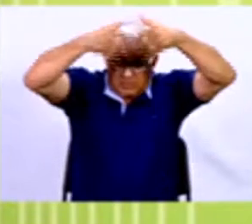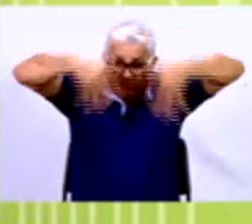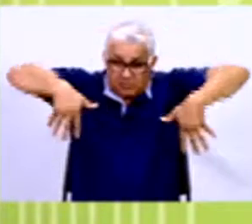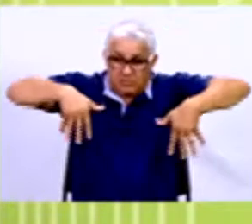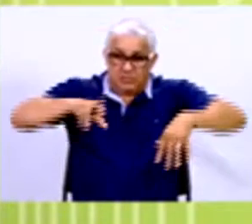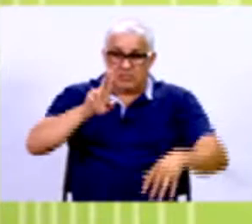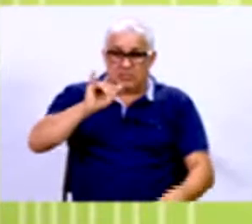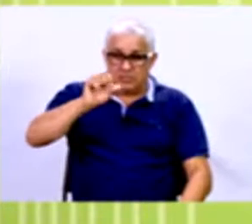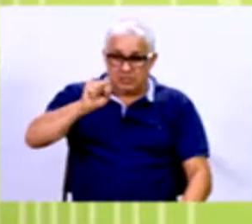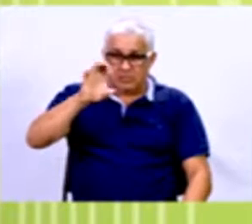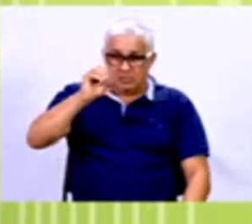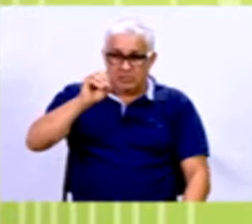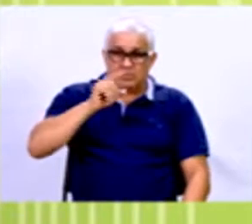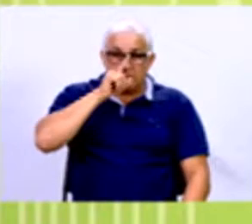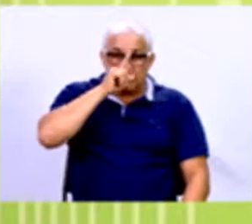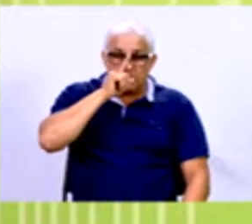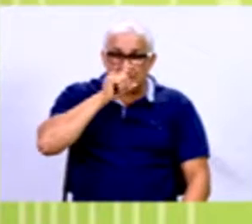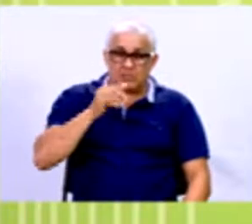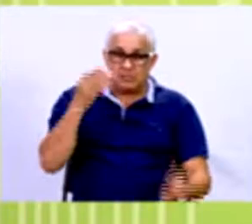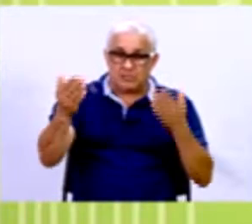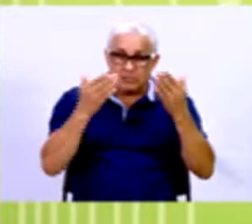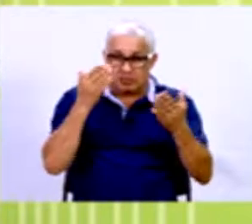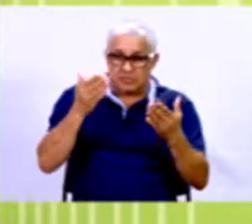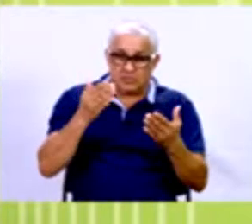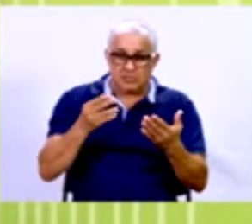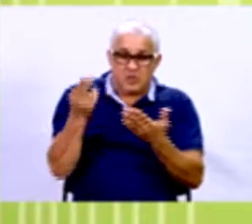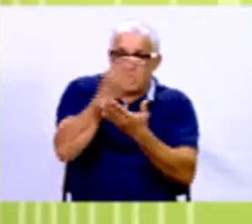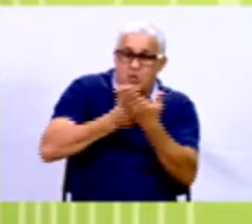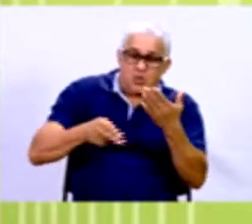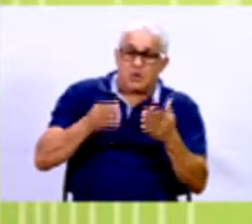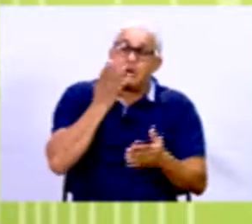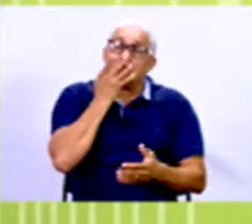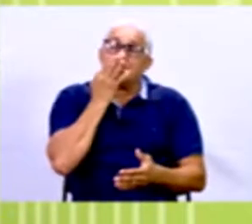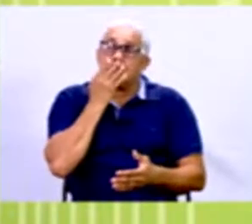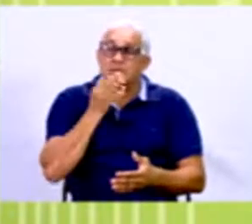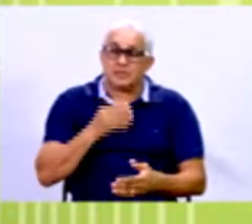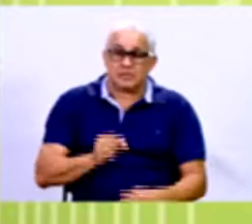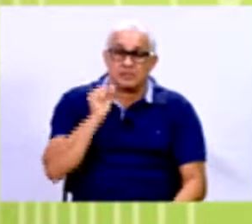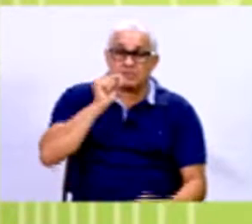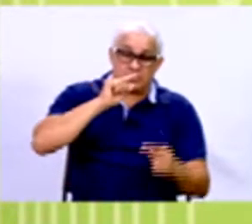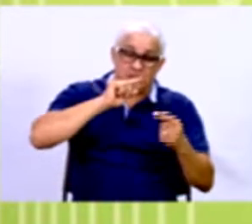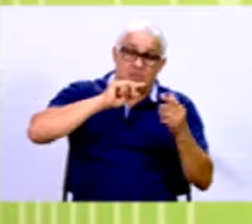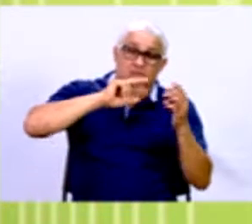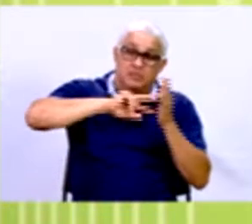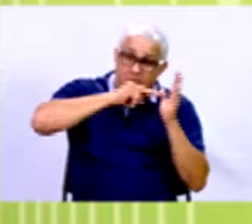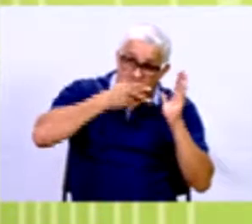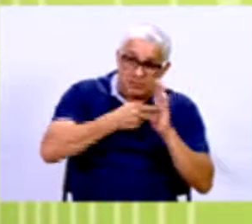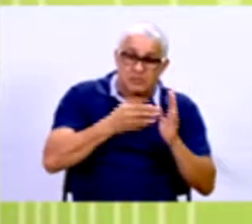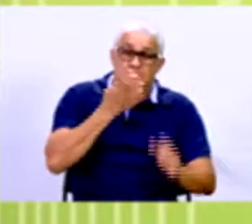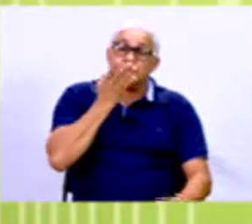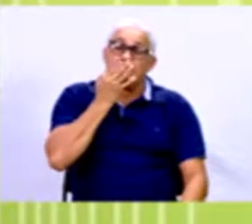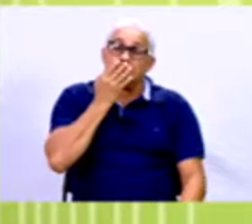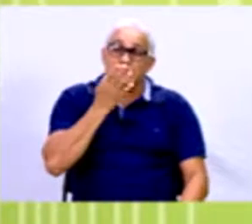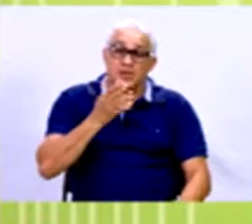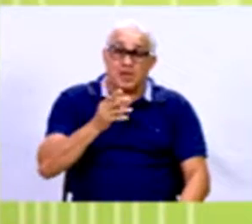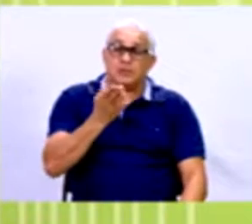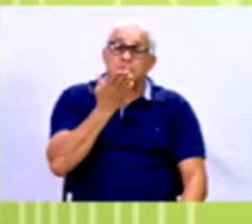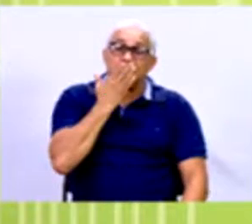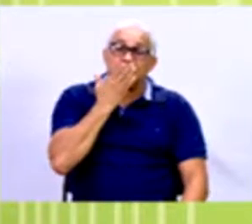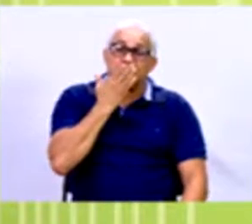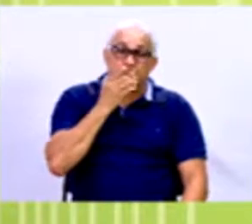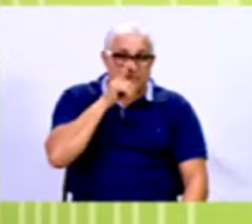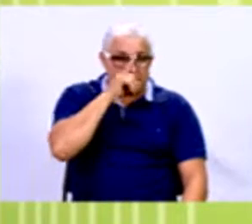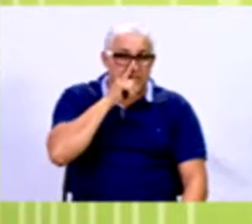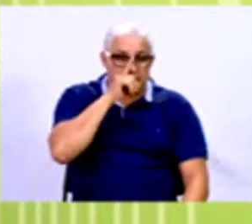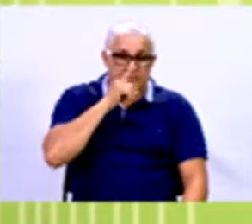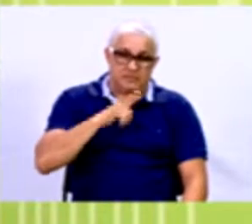analisar o seguinte: simbologia das cores. As cores, elas representam um tipo de risco, certo? Então